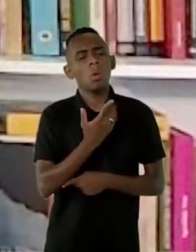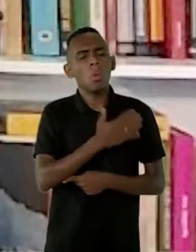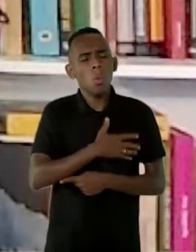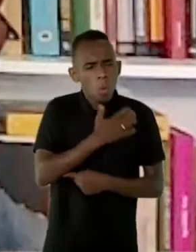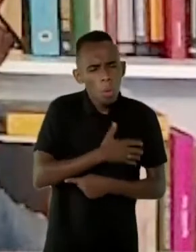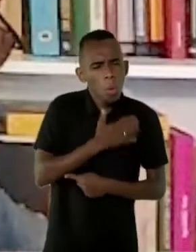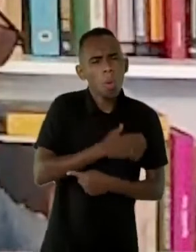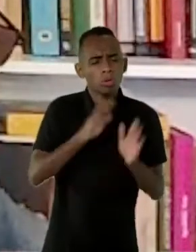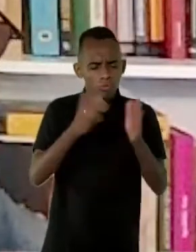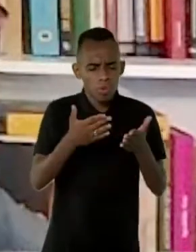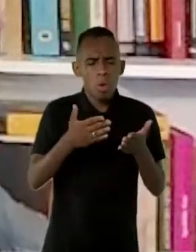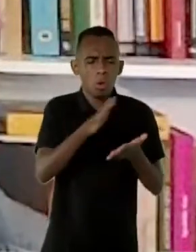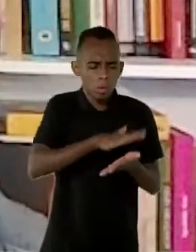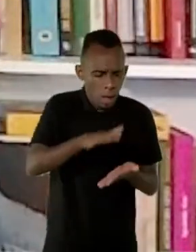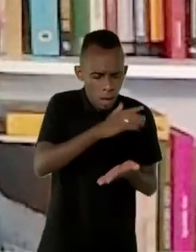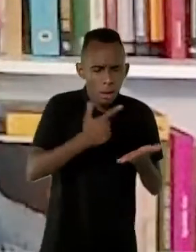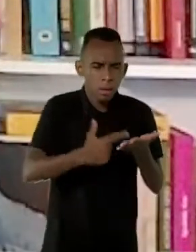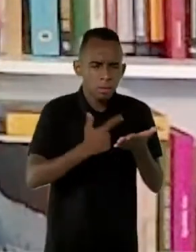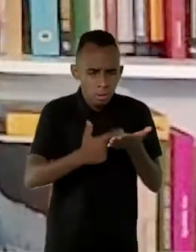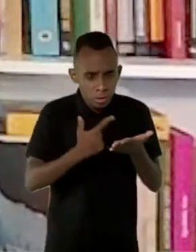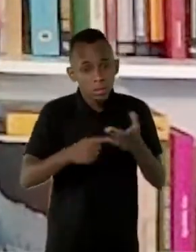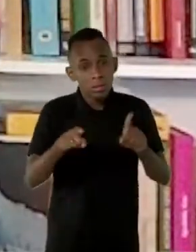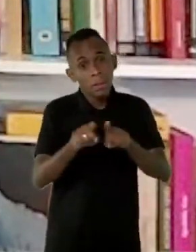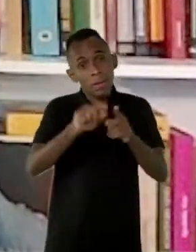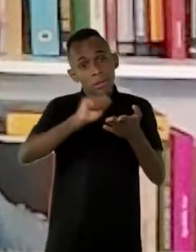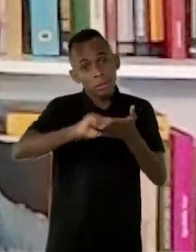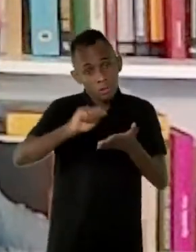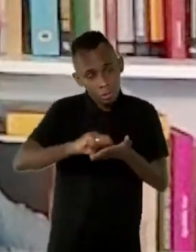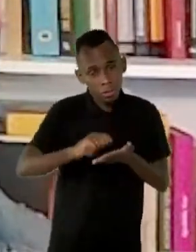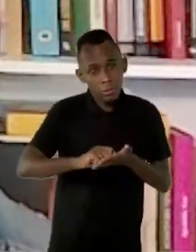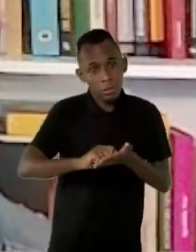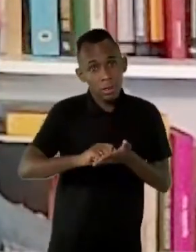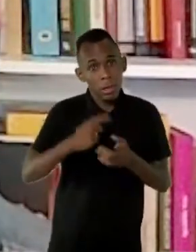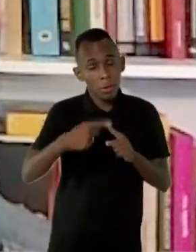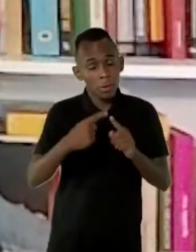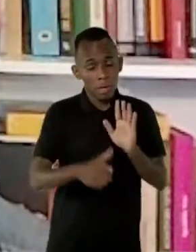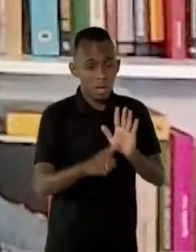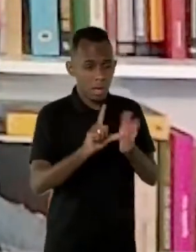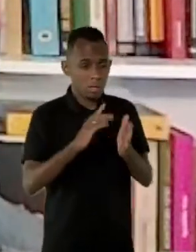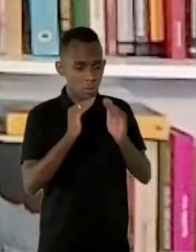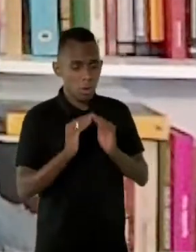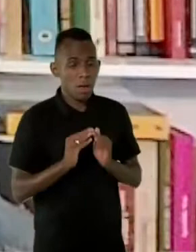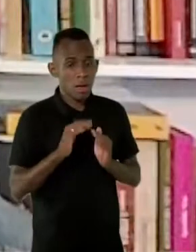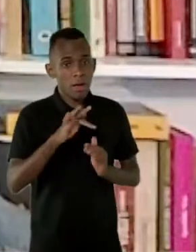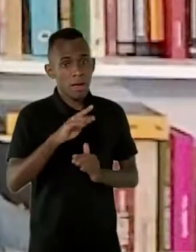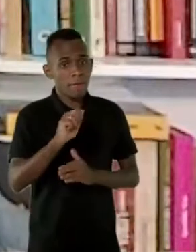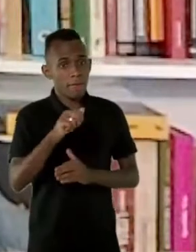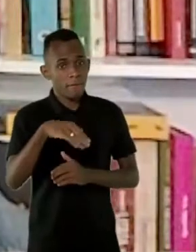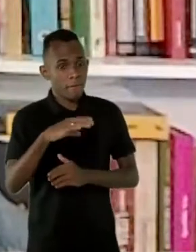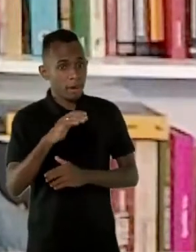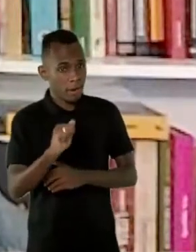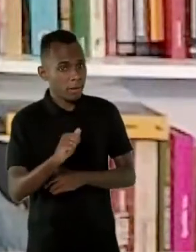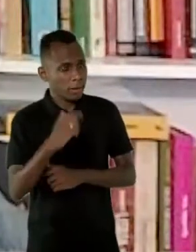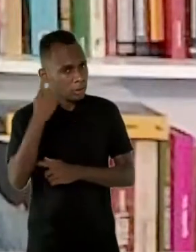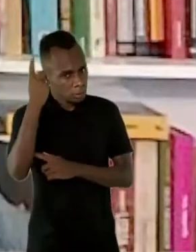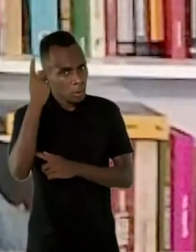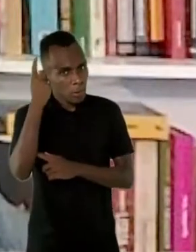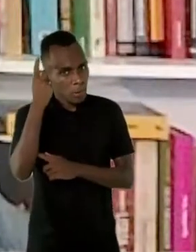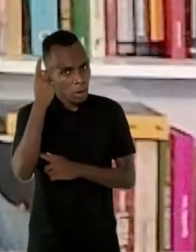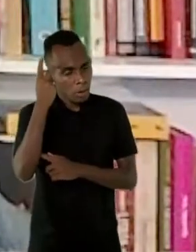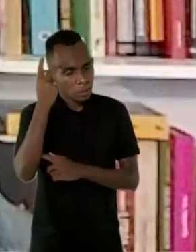literatura e um gosto pela escrita, que ela veio de Franca, e em Franca ela cometeu uns versos em